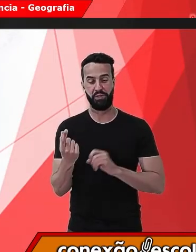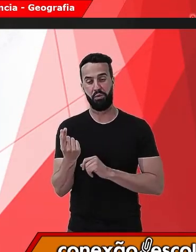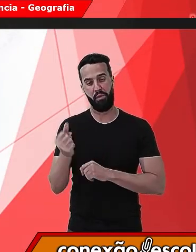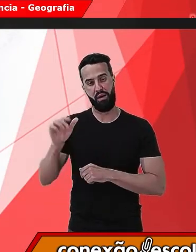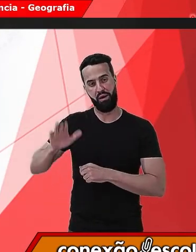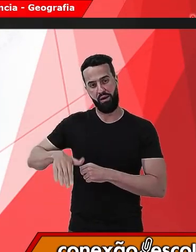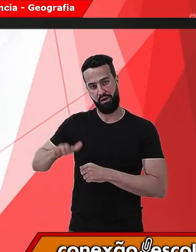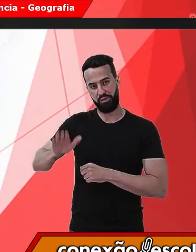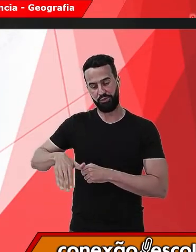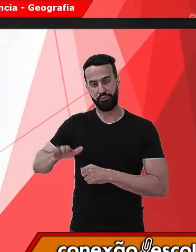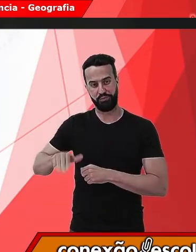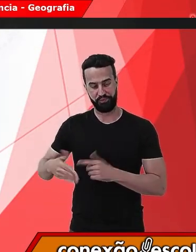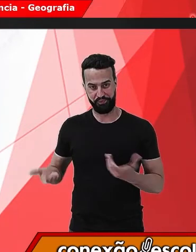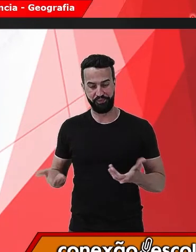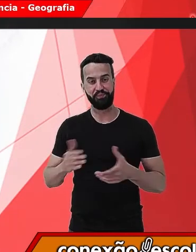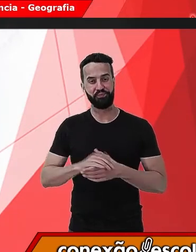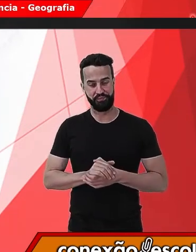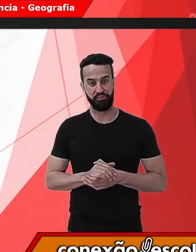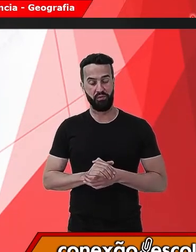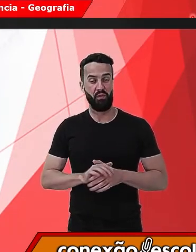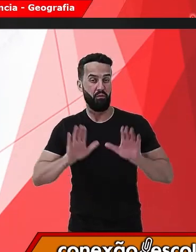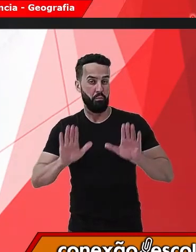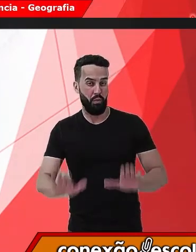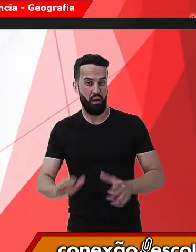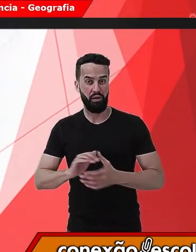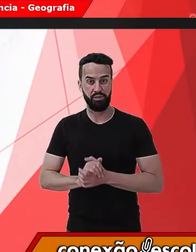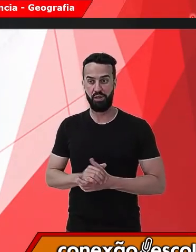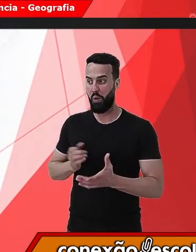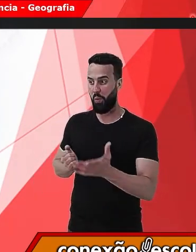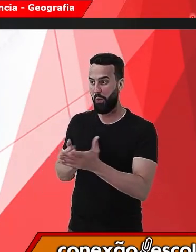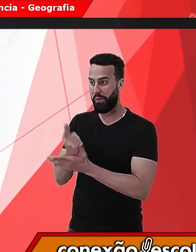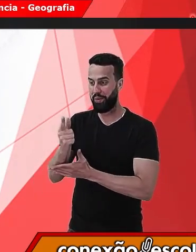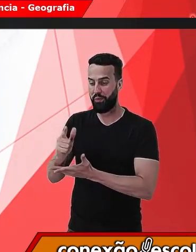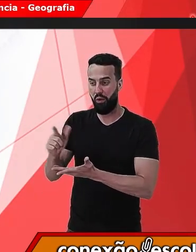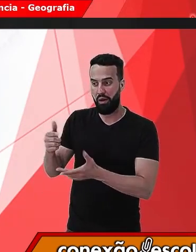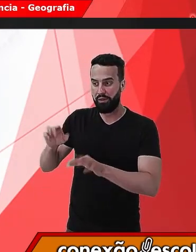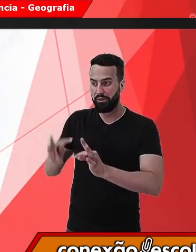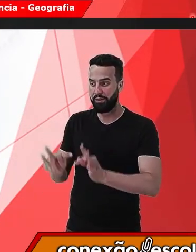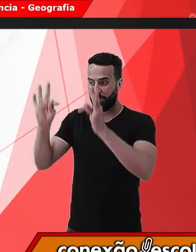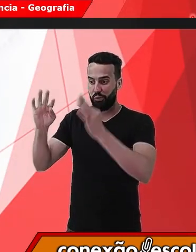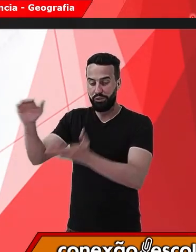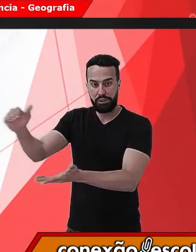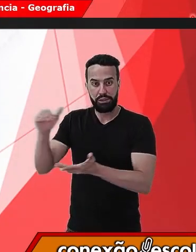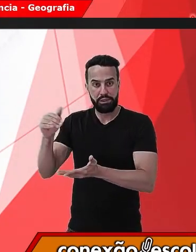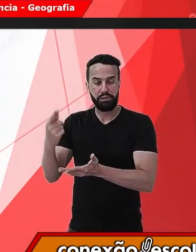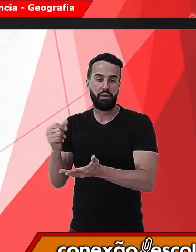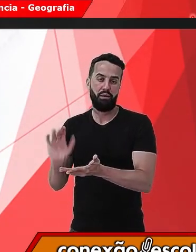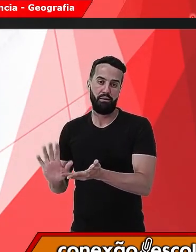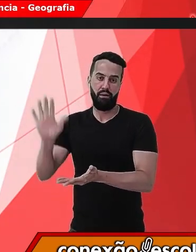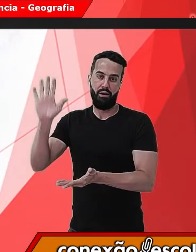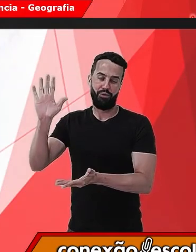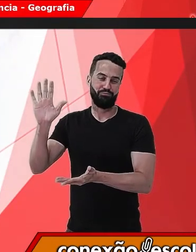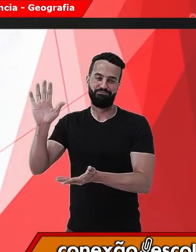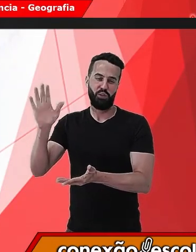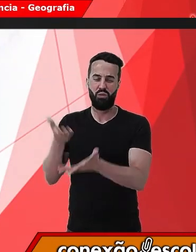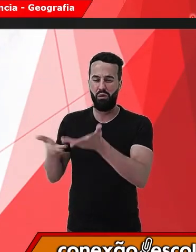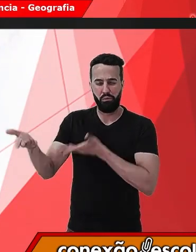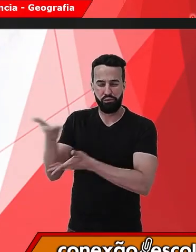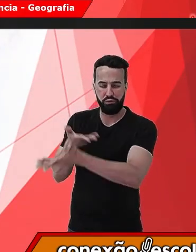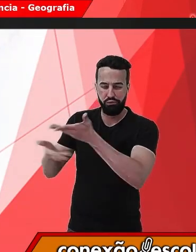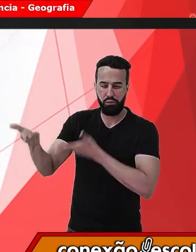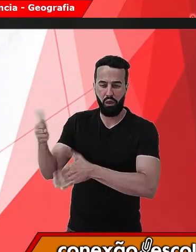37,3% do total investido por estrangeiros. Esses investimentos, eles estavam concentrados